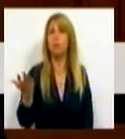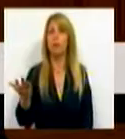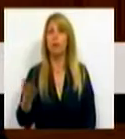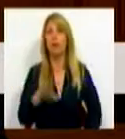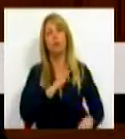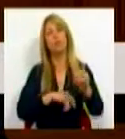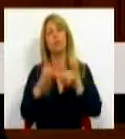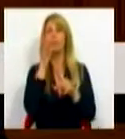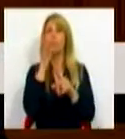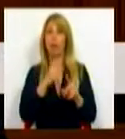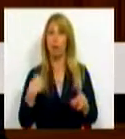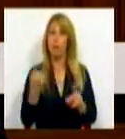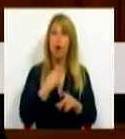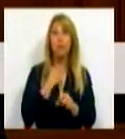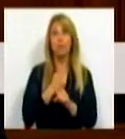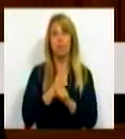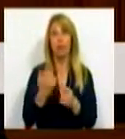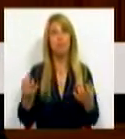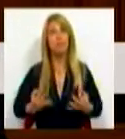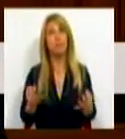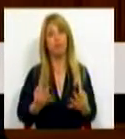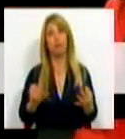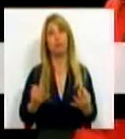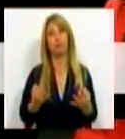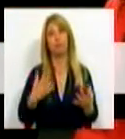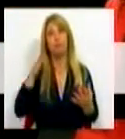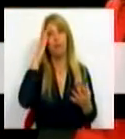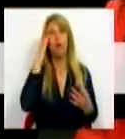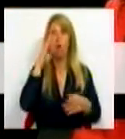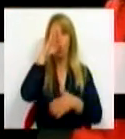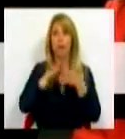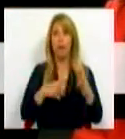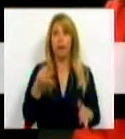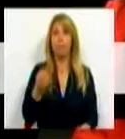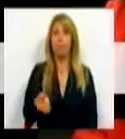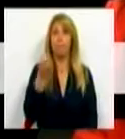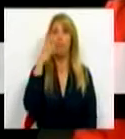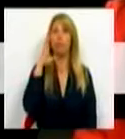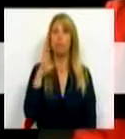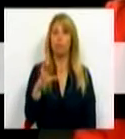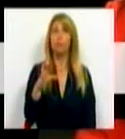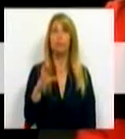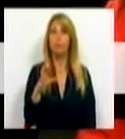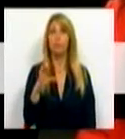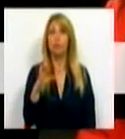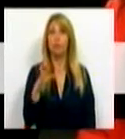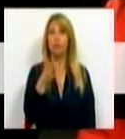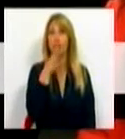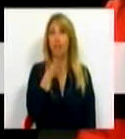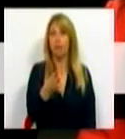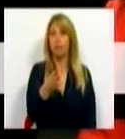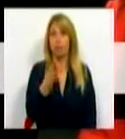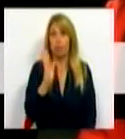Sr. Deputado, o nosso trabalho, de facto, penso que o colega da PwC já deu esse enquadramento, mas eu poderei voltar a